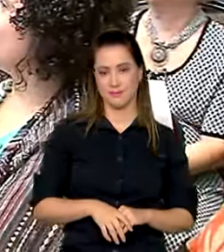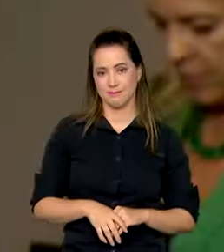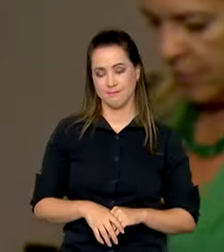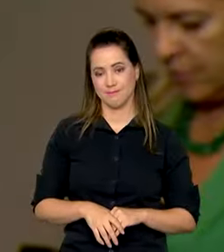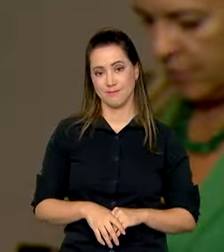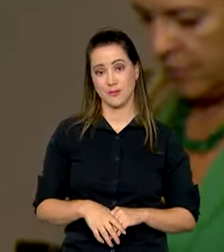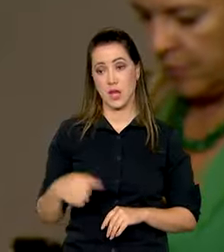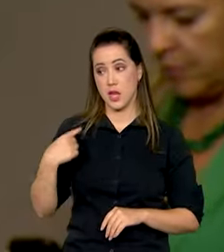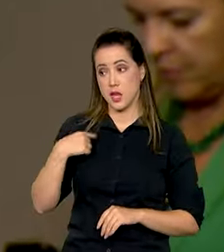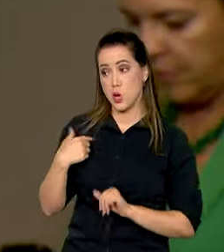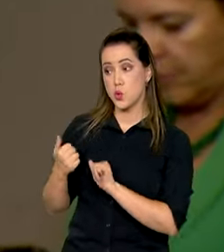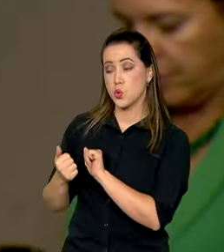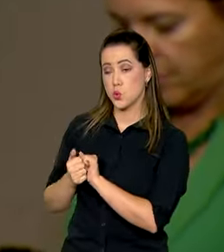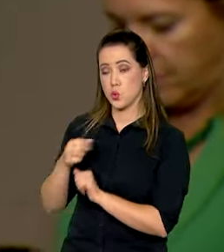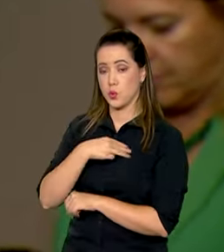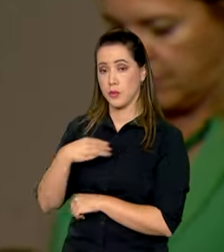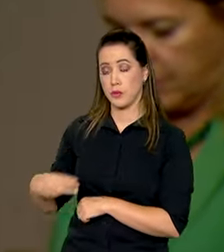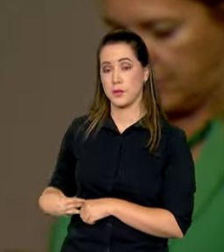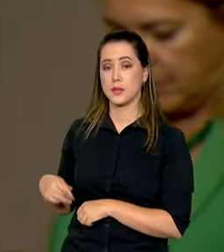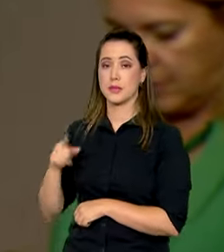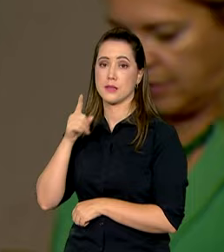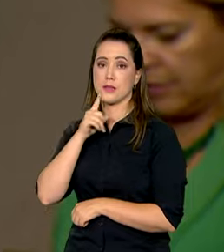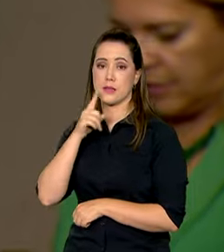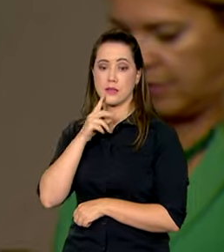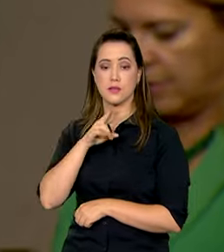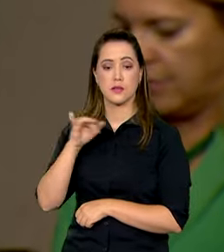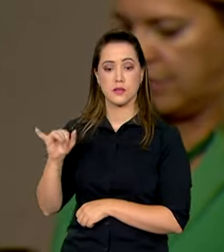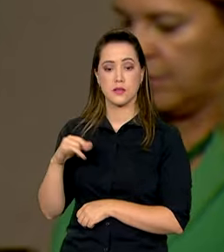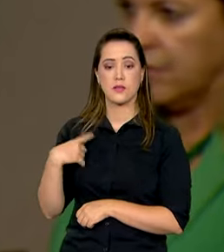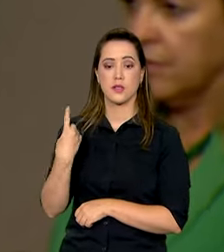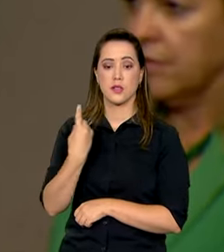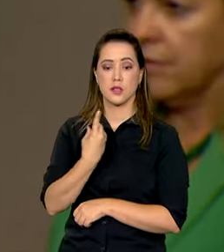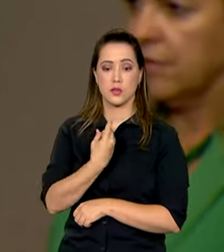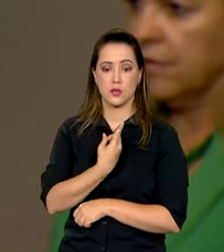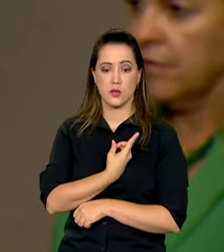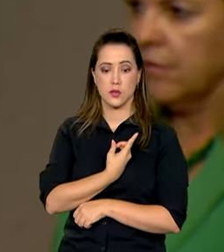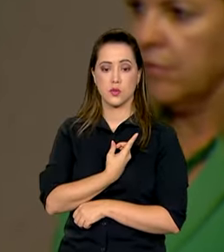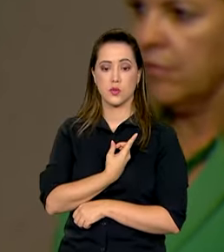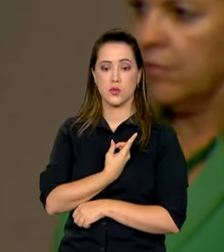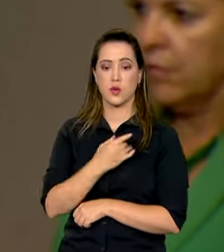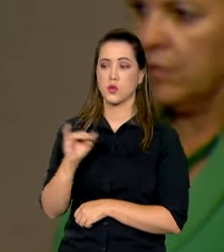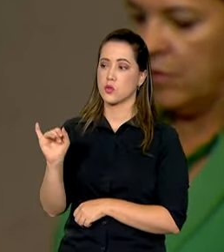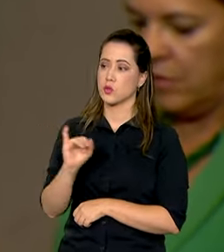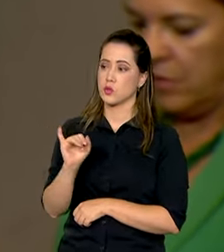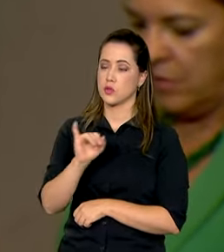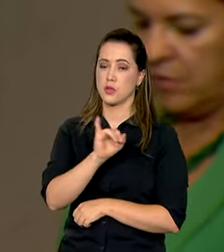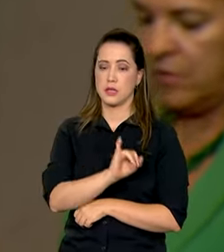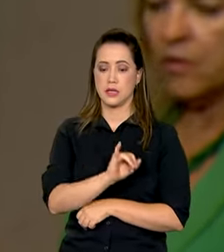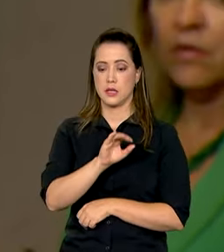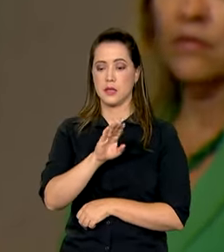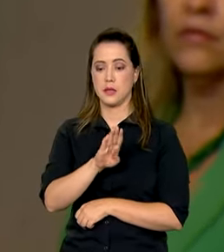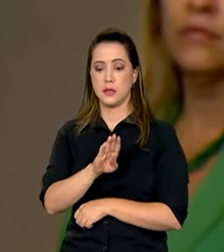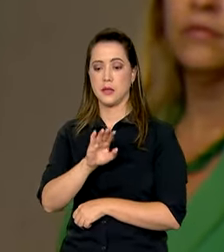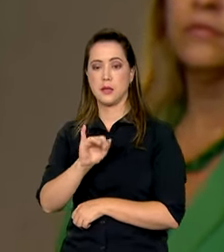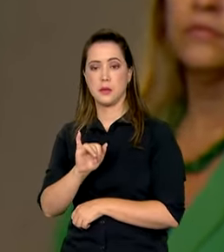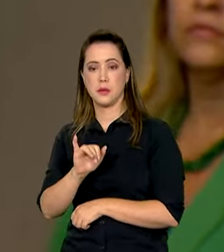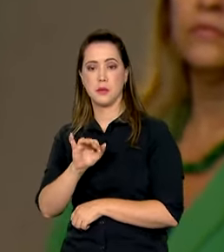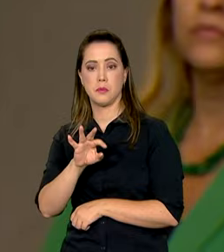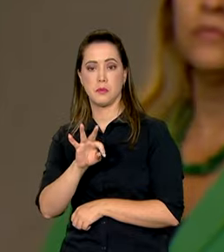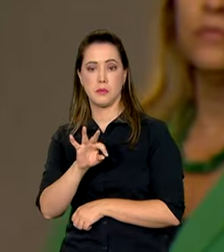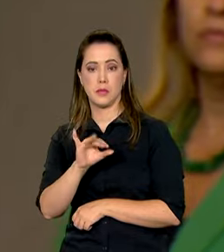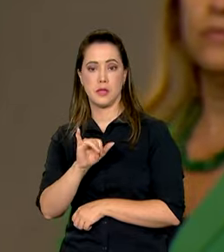E eu e a ministra Anísia, nós vamos colocar o nosso, por fim mesmo, o nosso Instituto IBICT, para